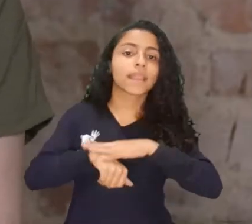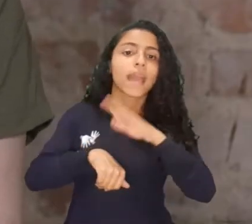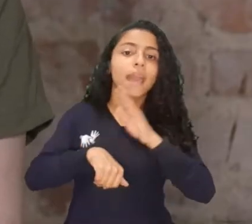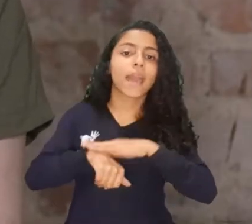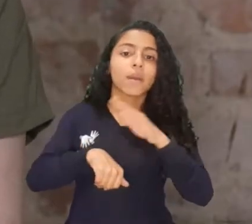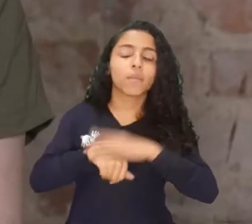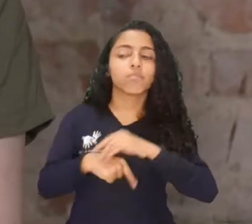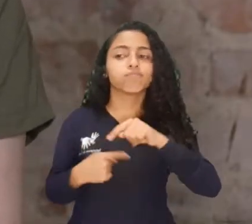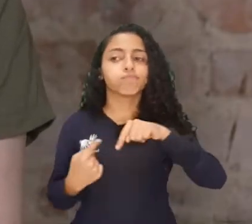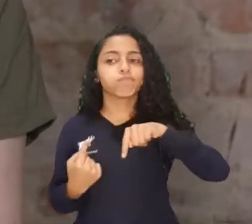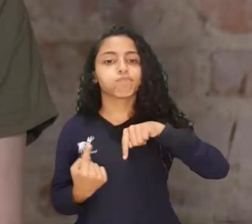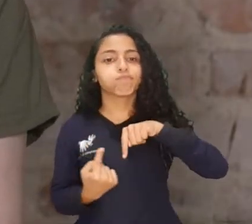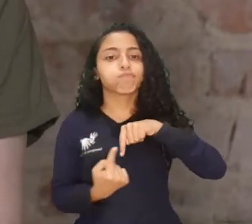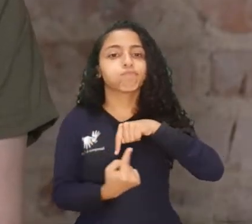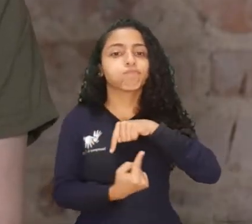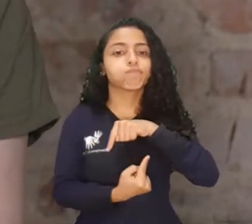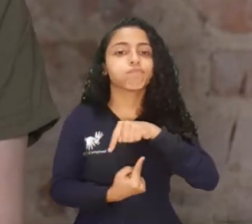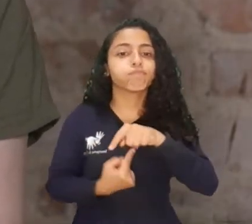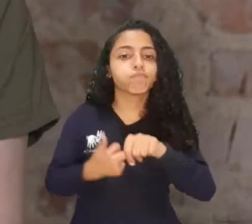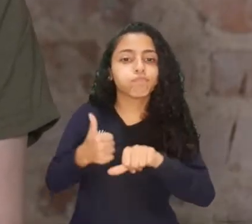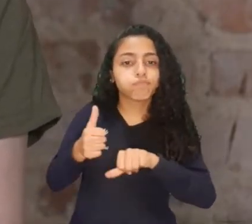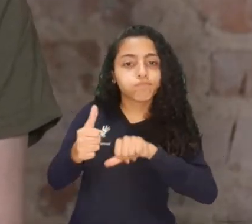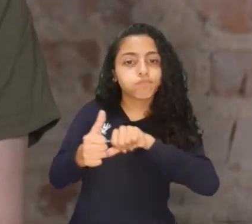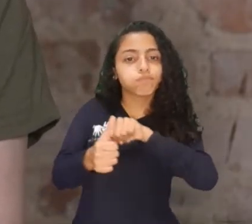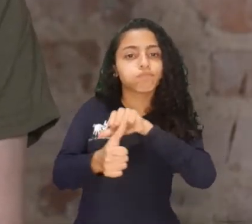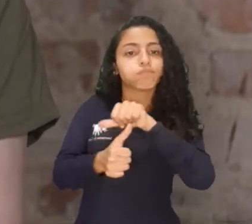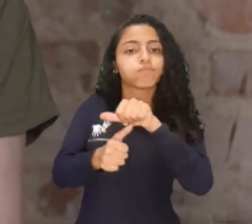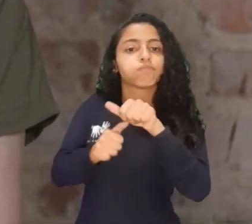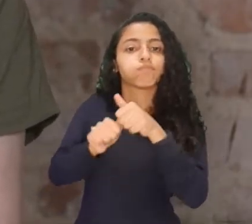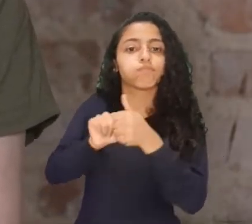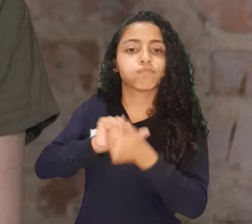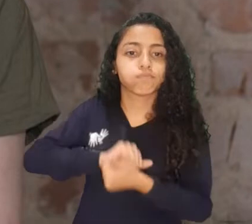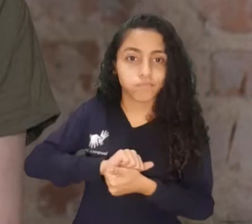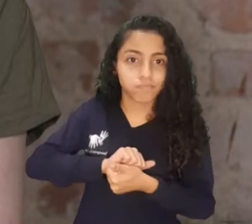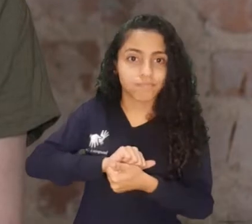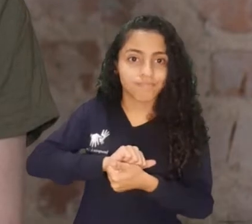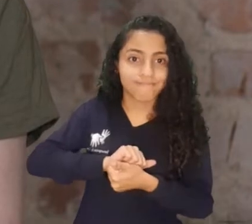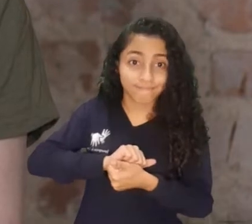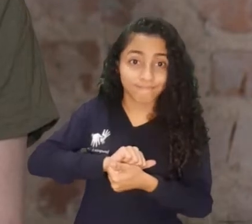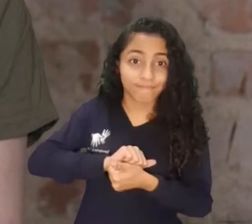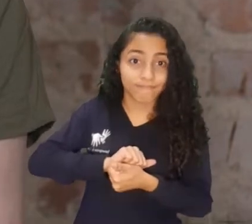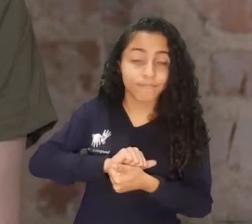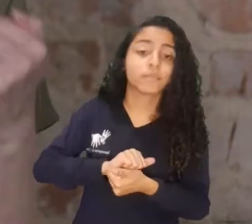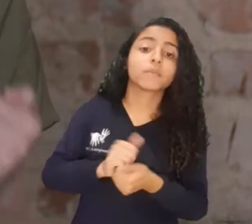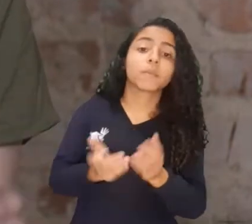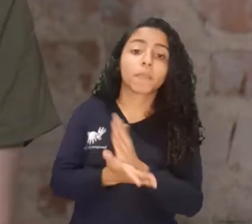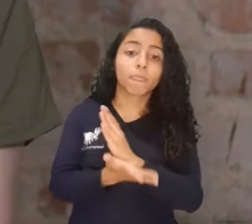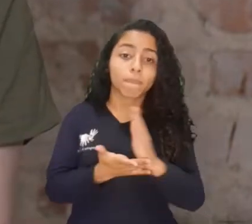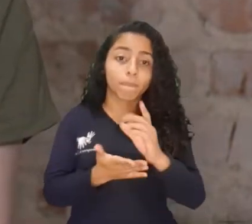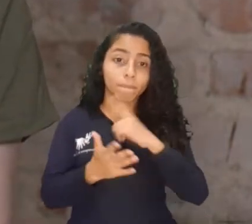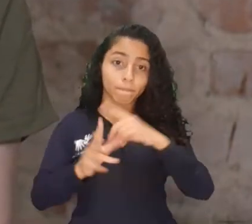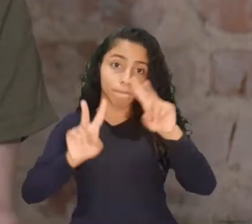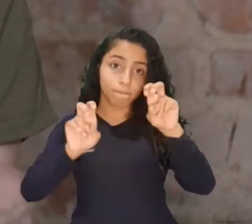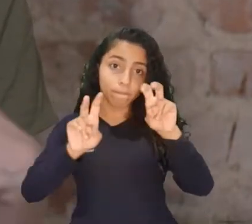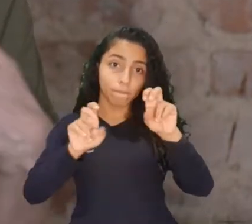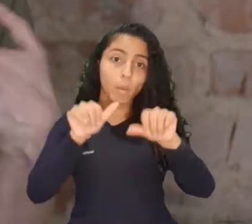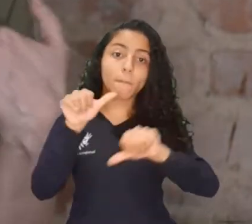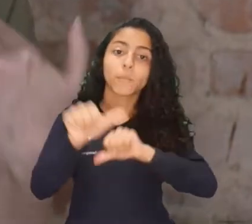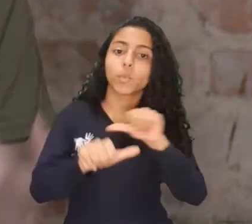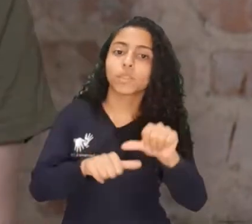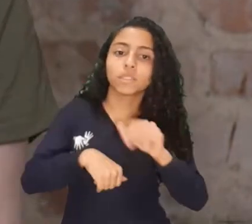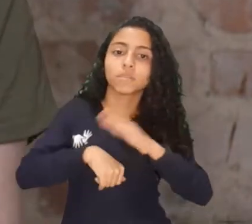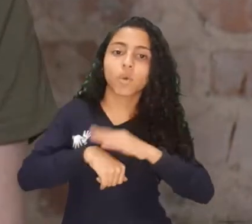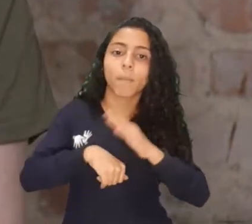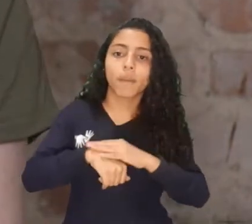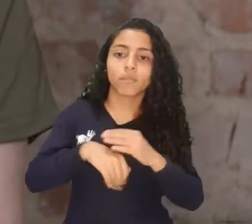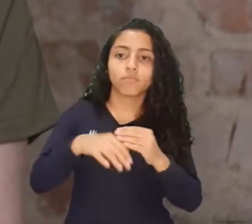adequar à nova condição, então existem inúmeras documentações de mudanças de período de floração,